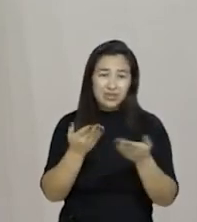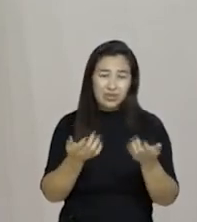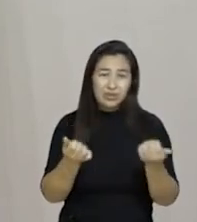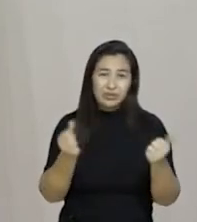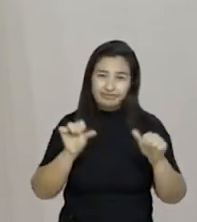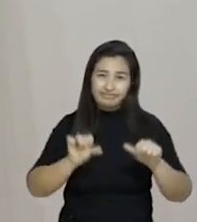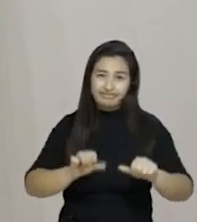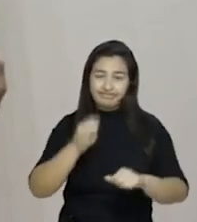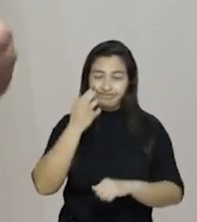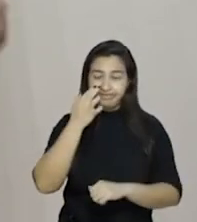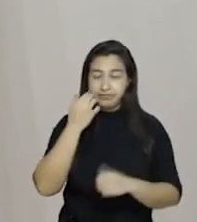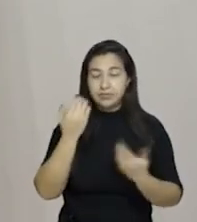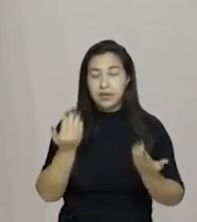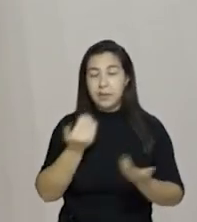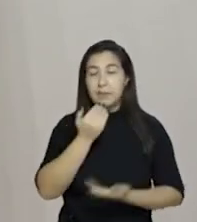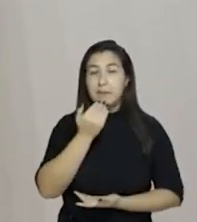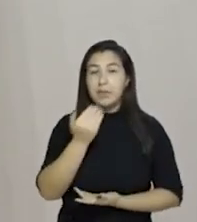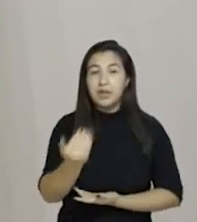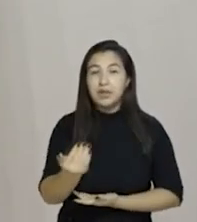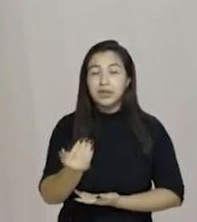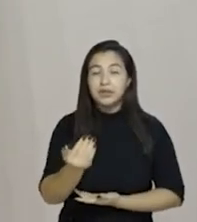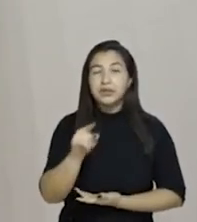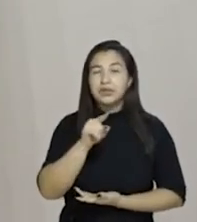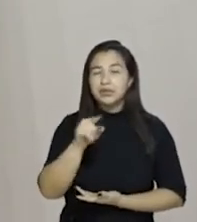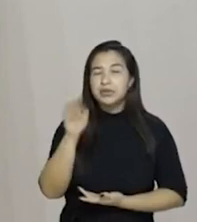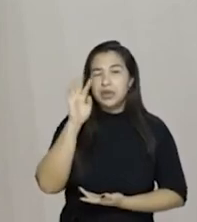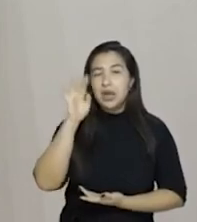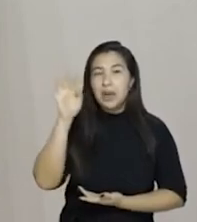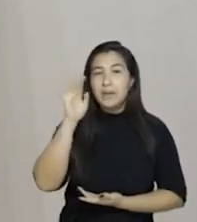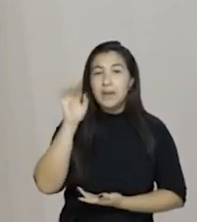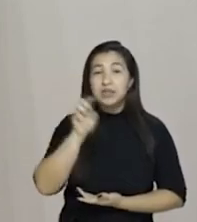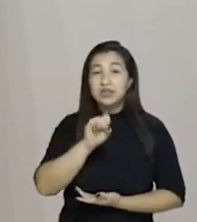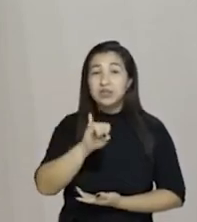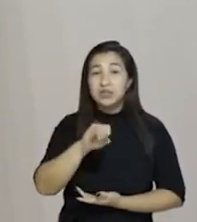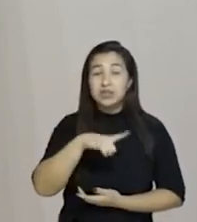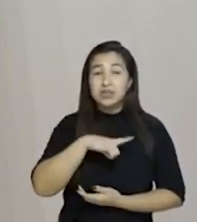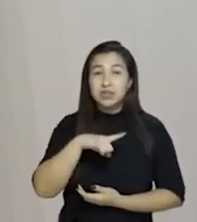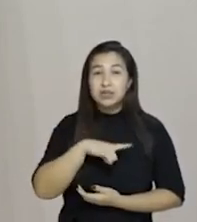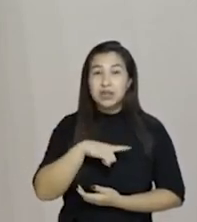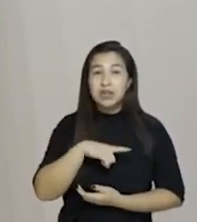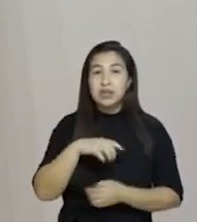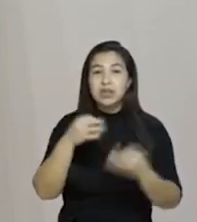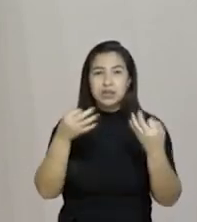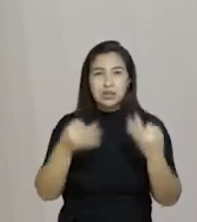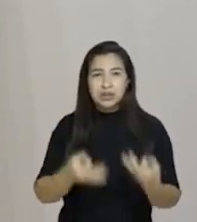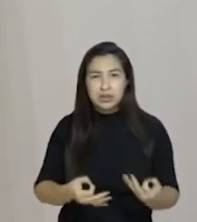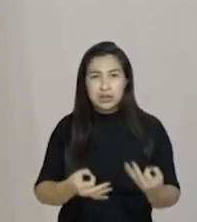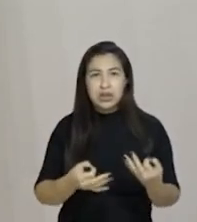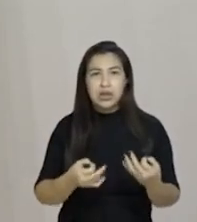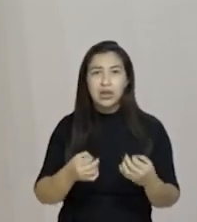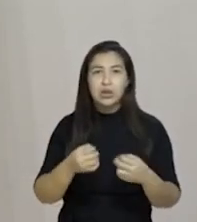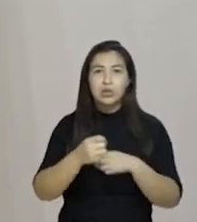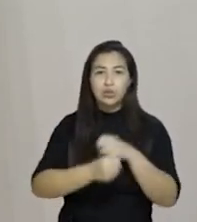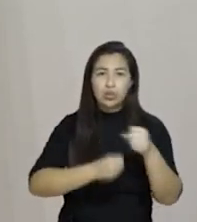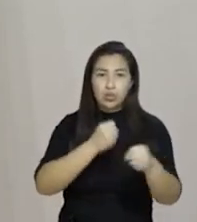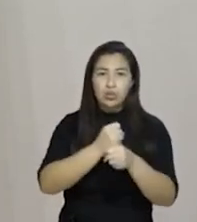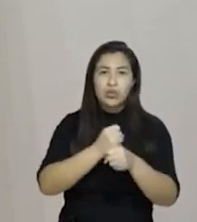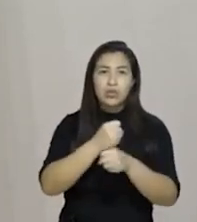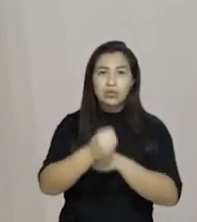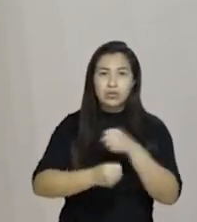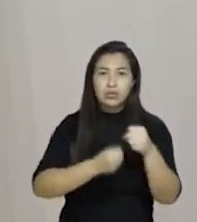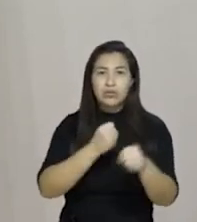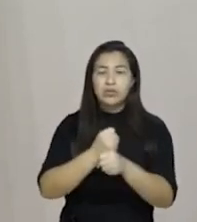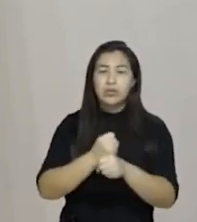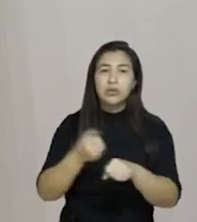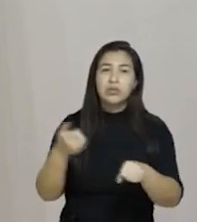sendo a gente fez esse pedido e aí para vocês terem uma ideia se nós tivéssemos a regularidade de todo ano ter o